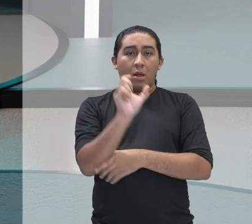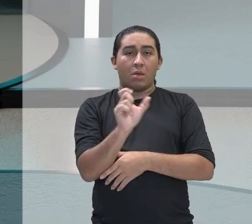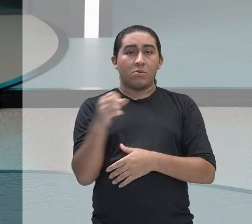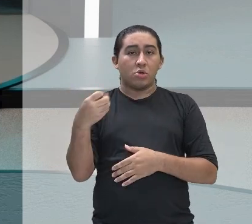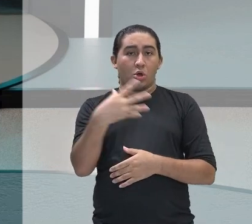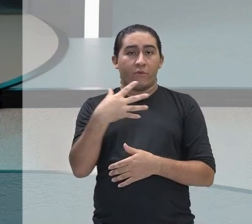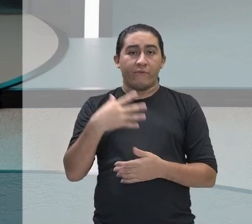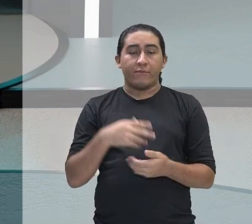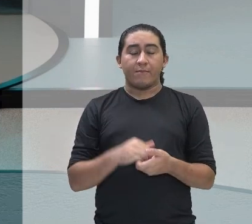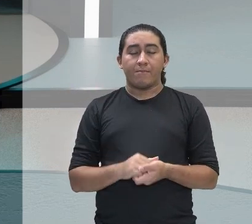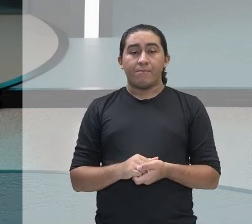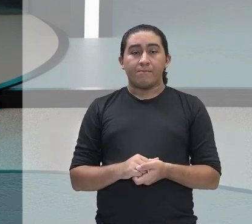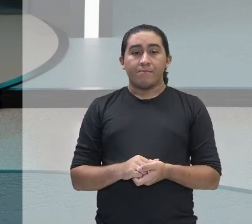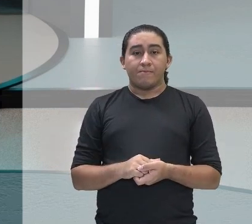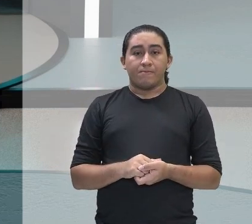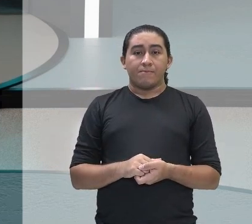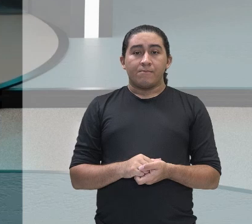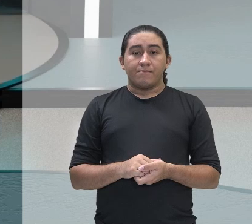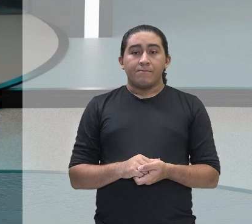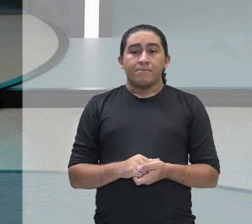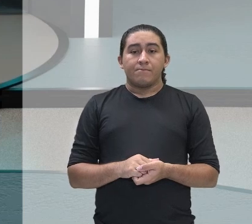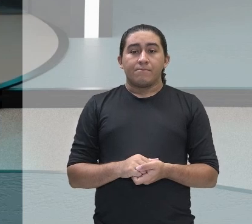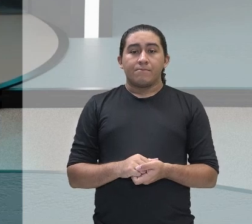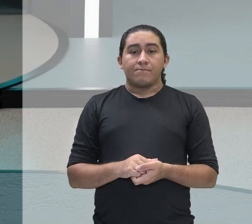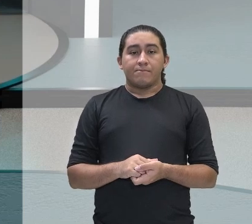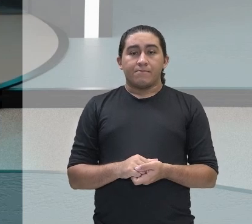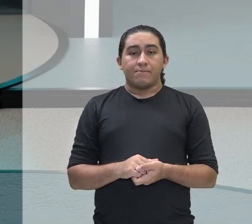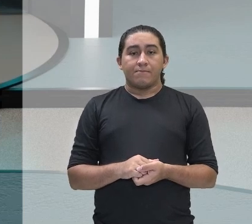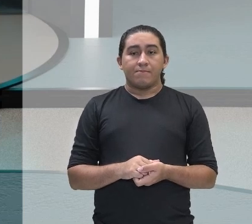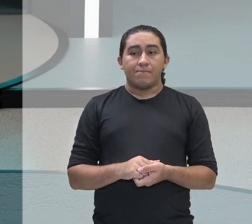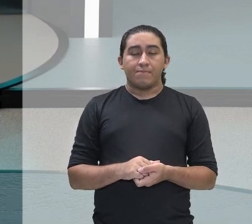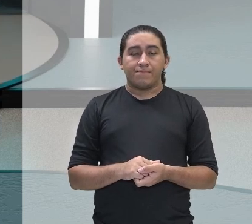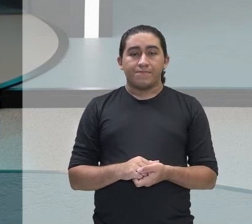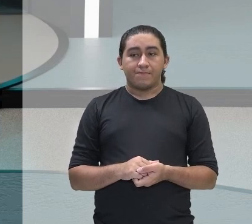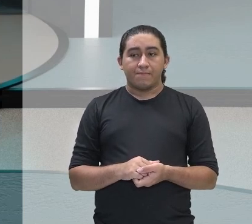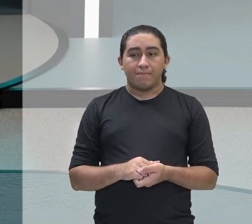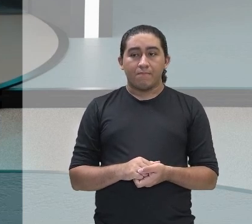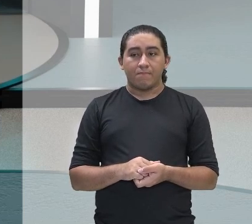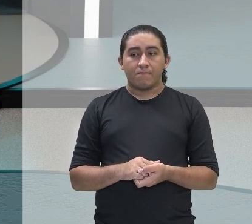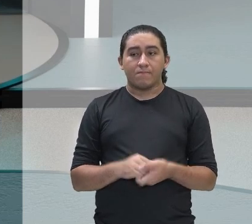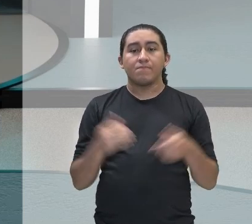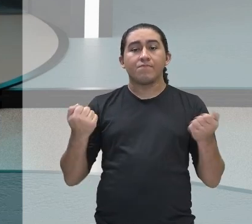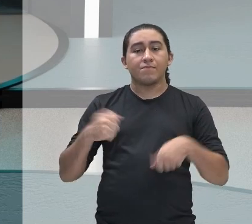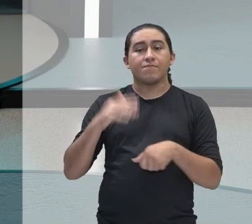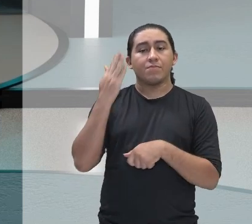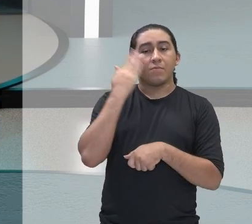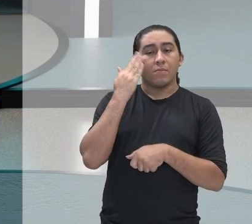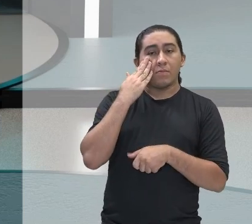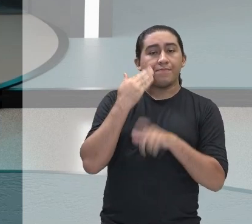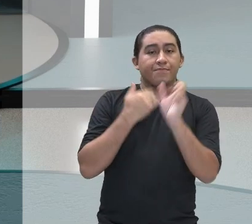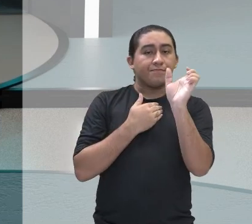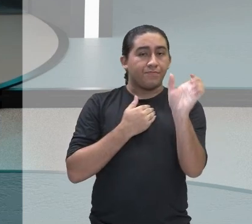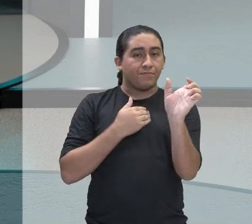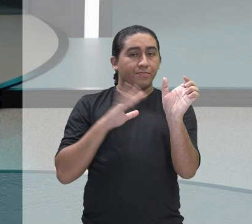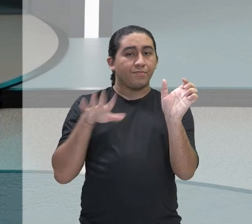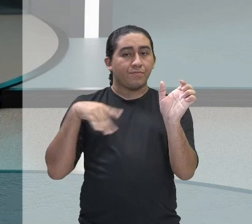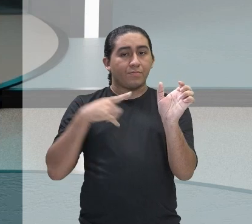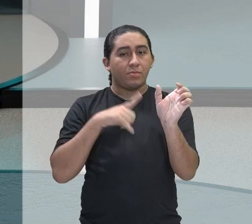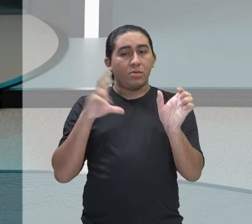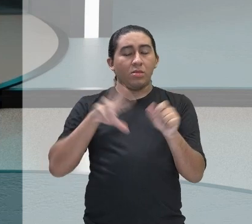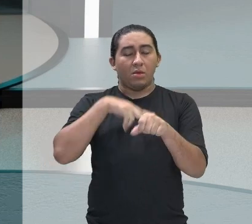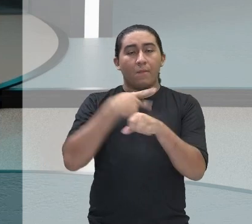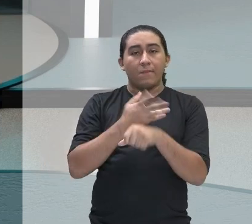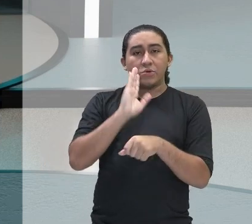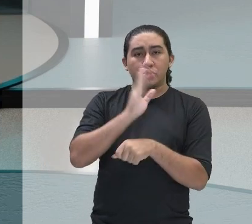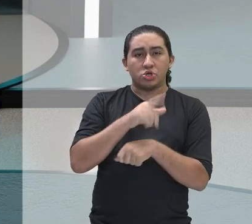Então, para identificarmos, né, aí o radical, aí você forma, depois que formou todas